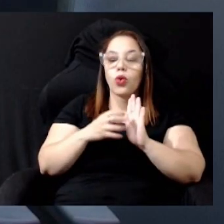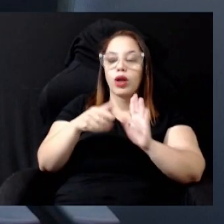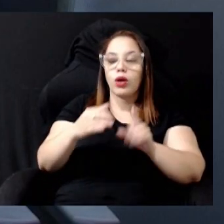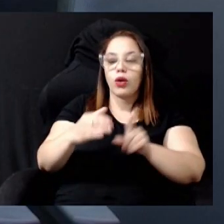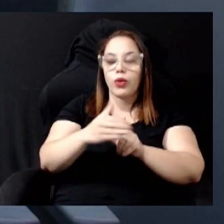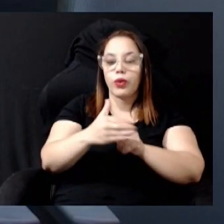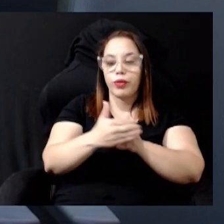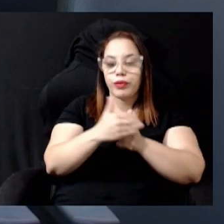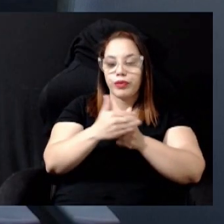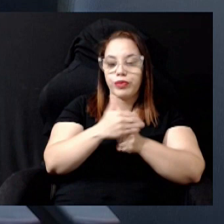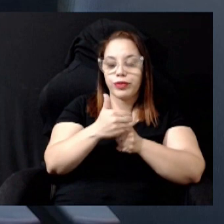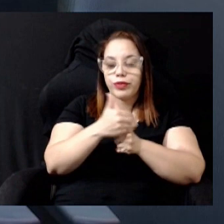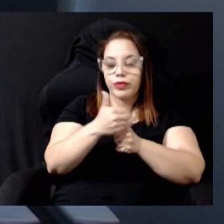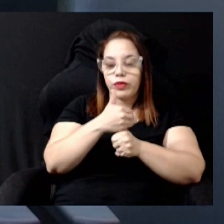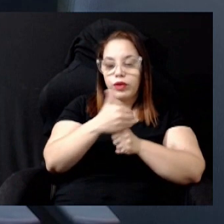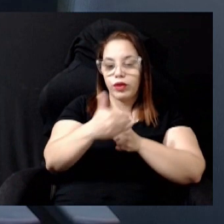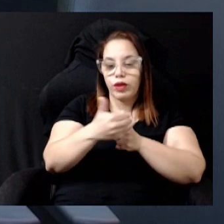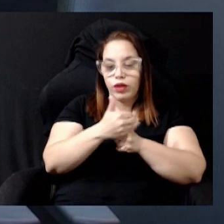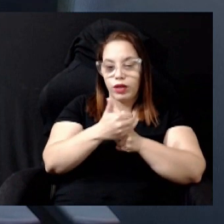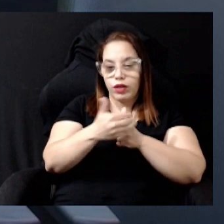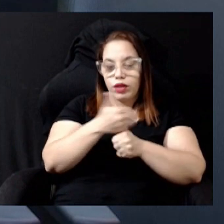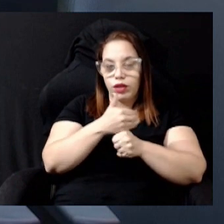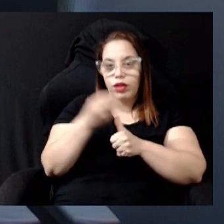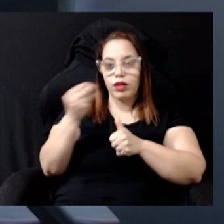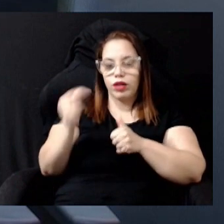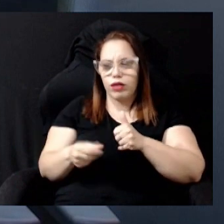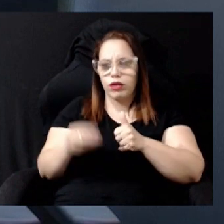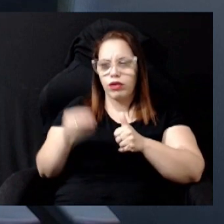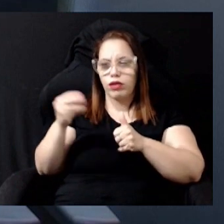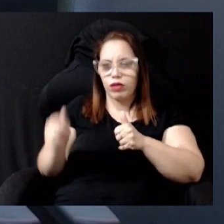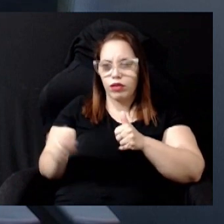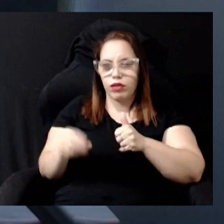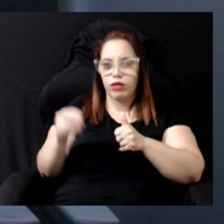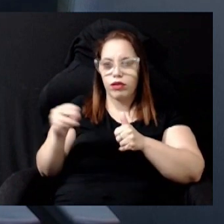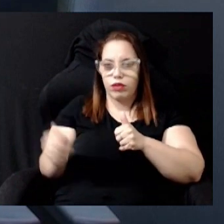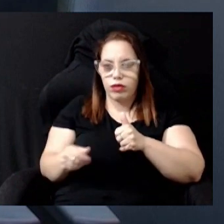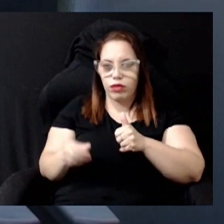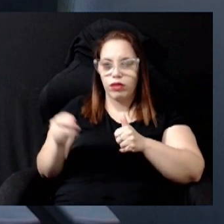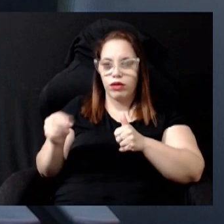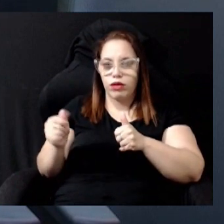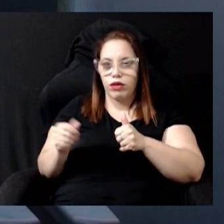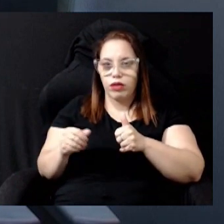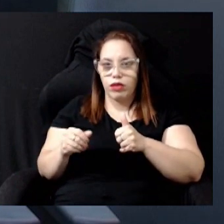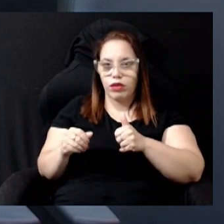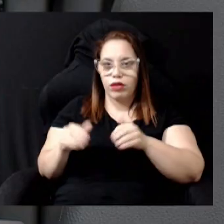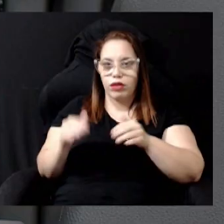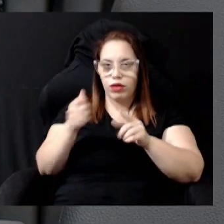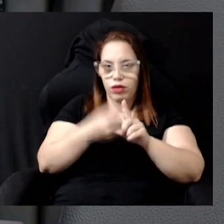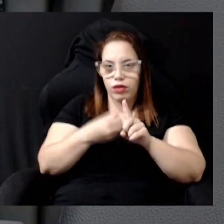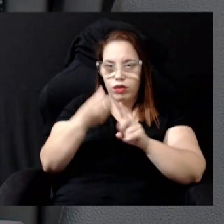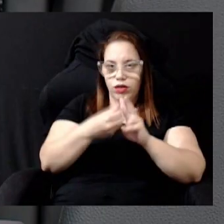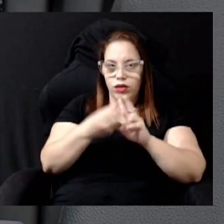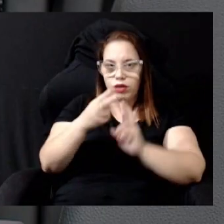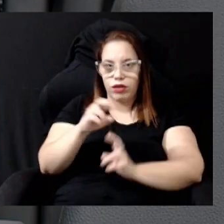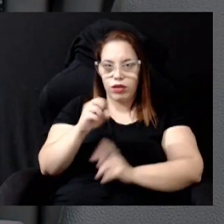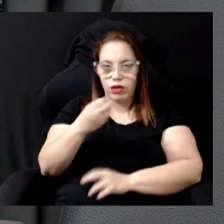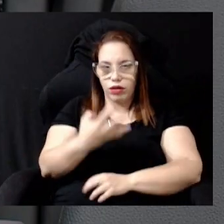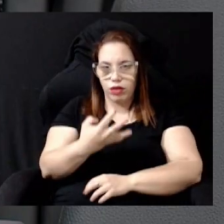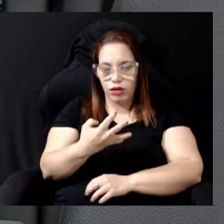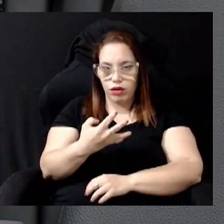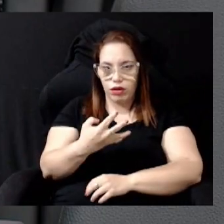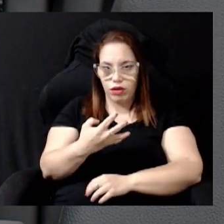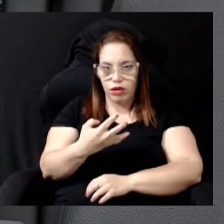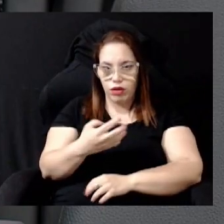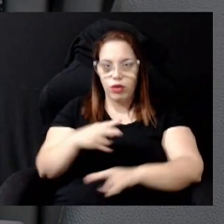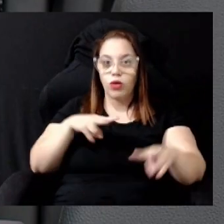desenvolveu esse trabalho durante esses anos, durante os últimos meses de 2024? Nós fiscalizamos,